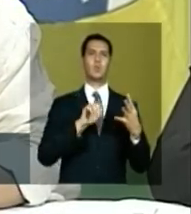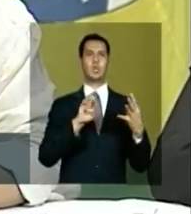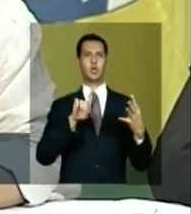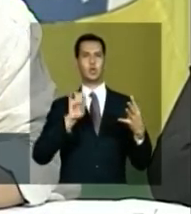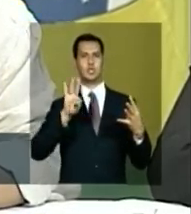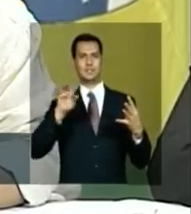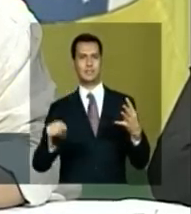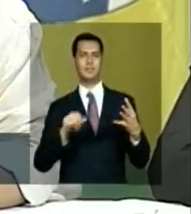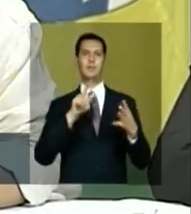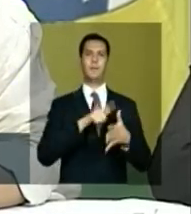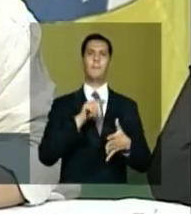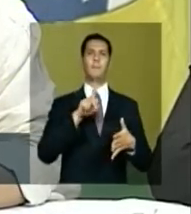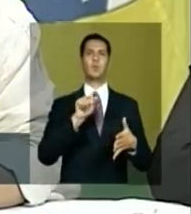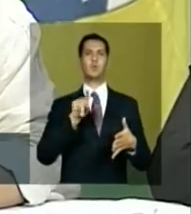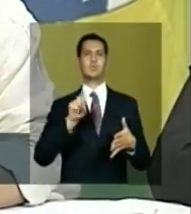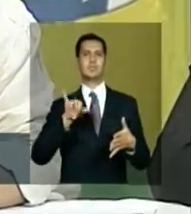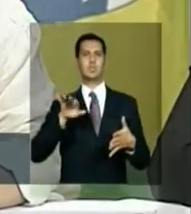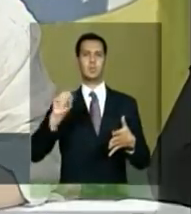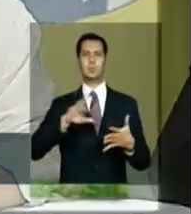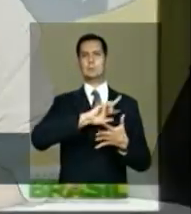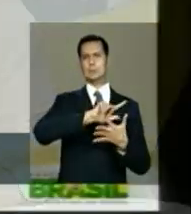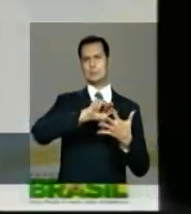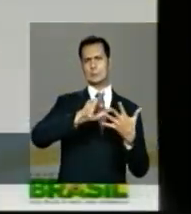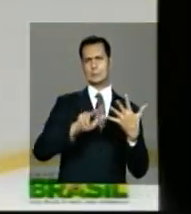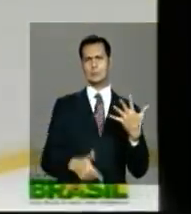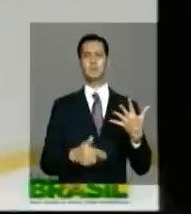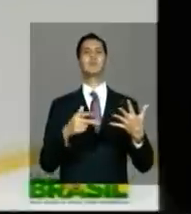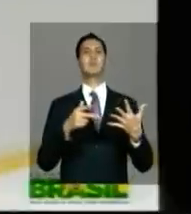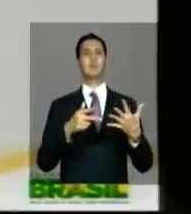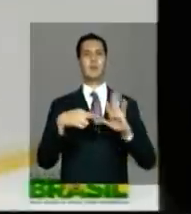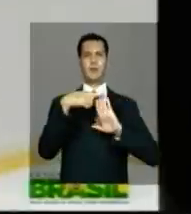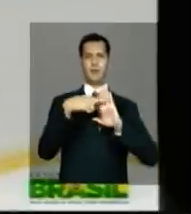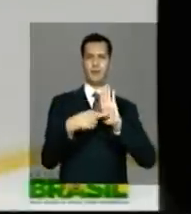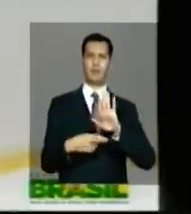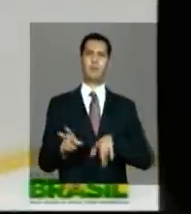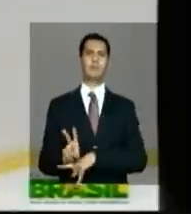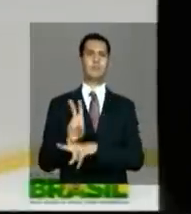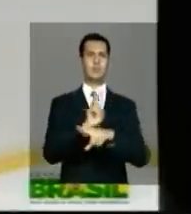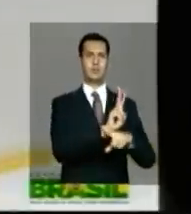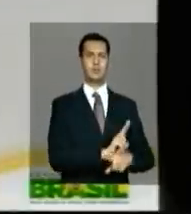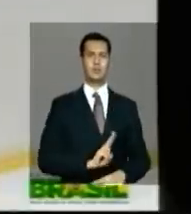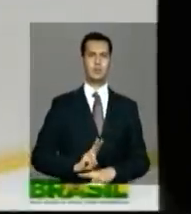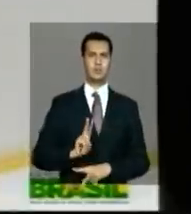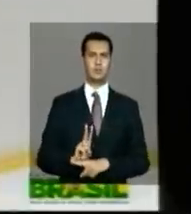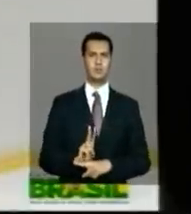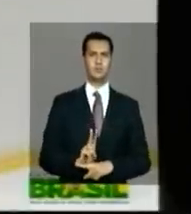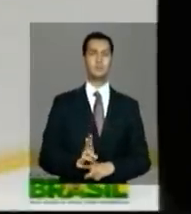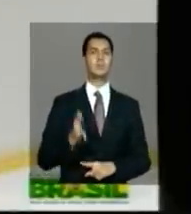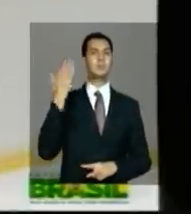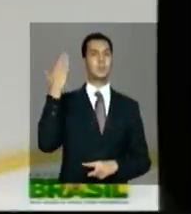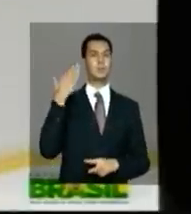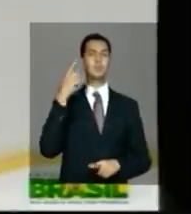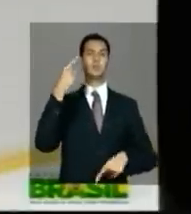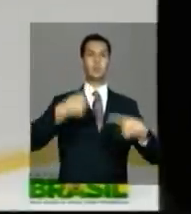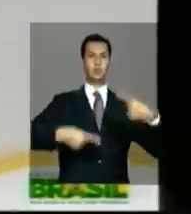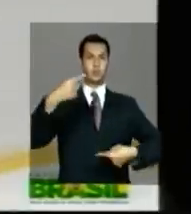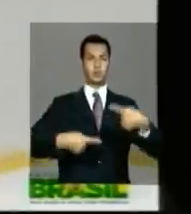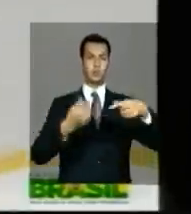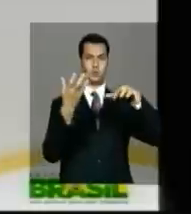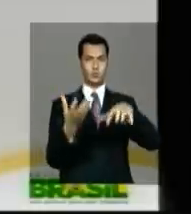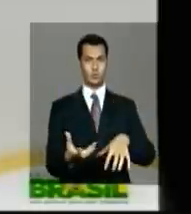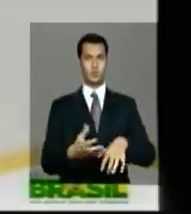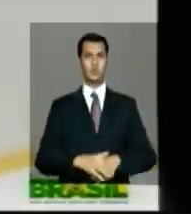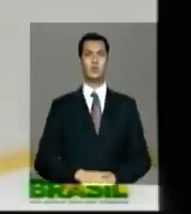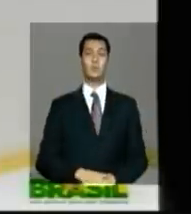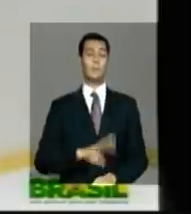Pous todos os conceitos todas as regras de proteção que foram discutidas no Congresso Nacional foram discutidas